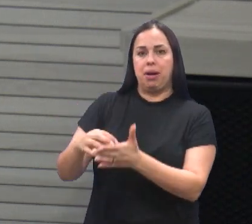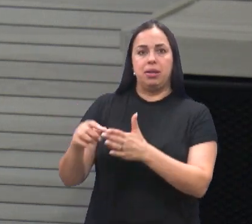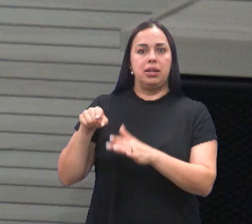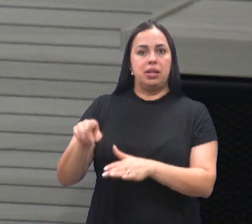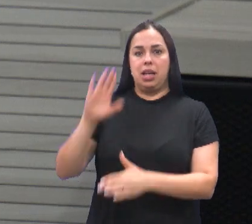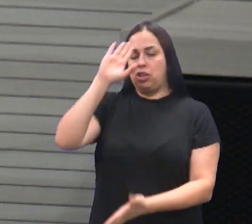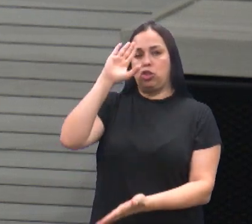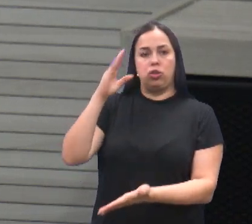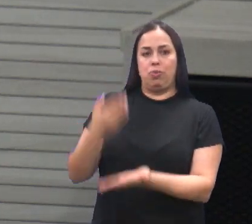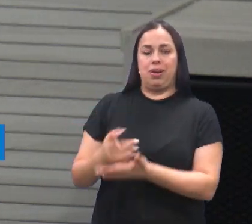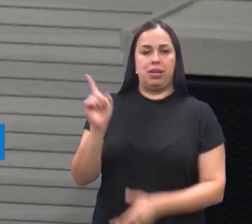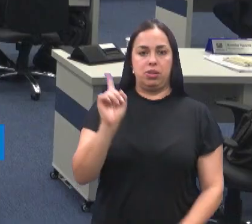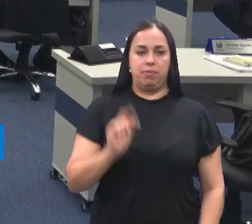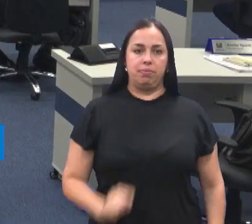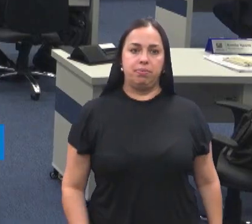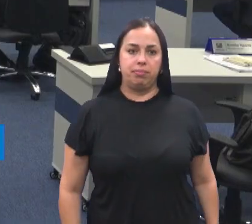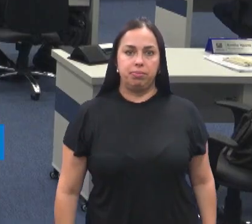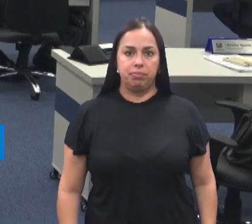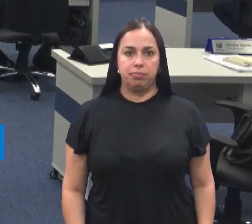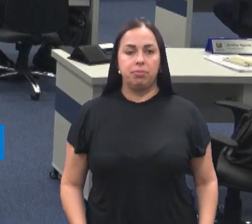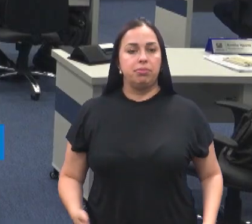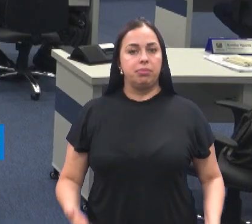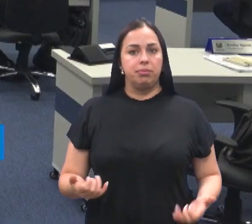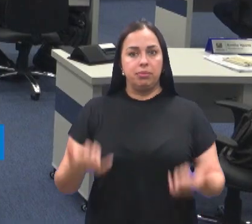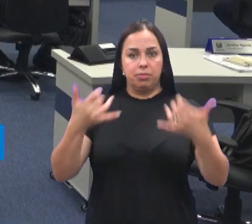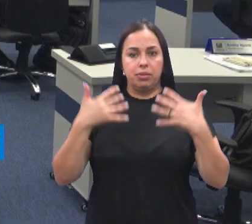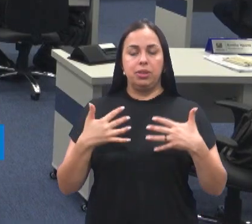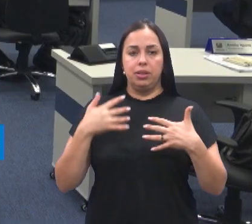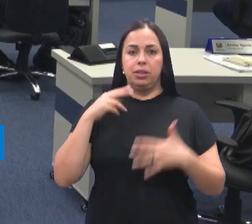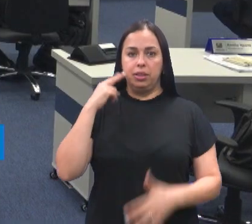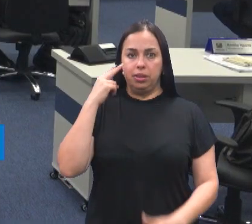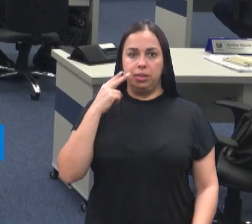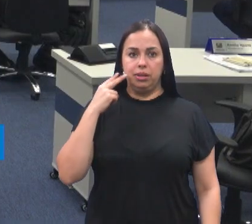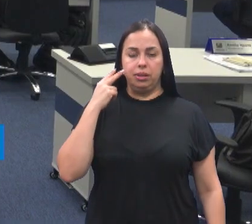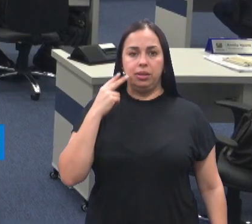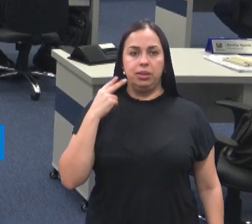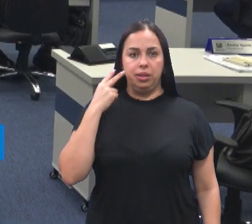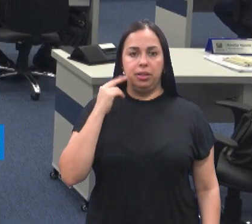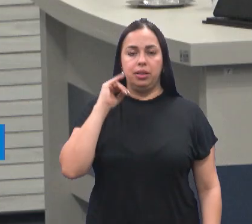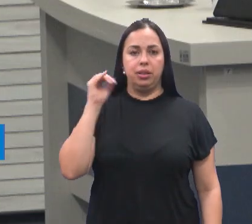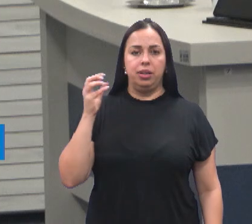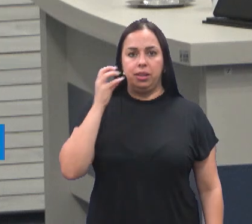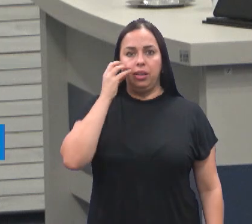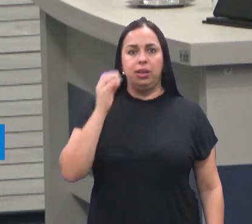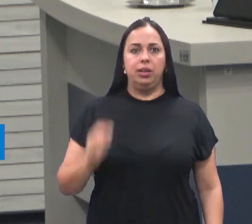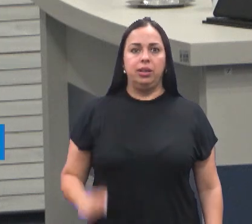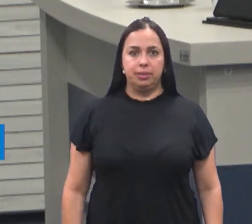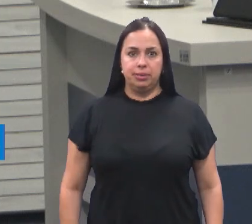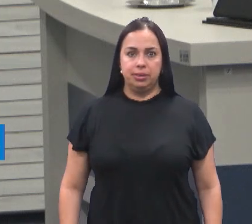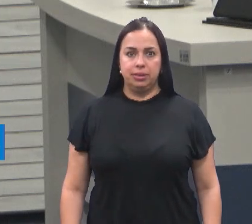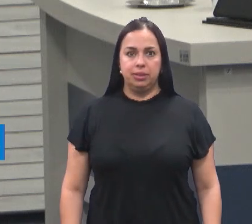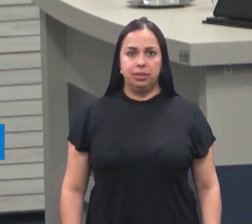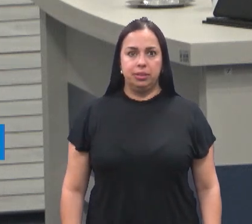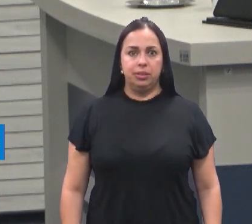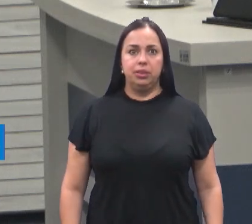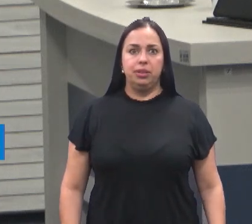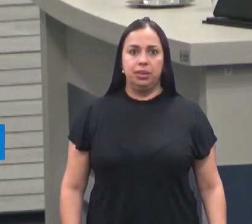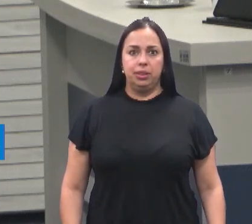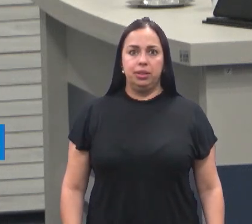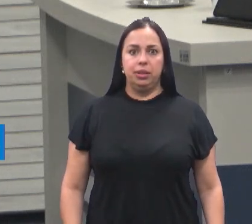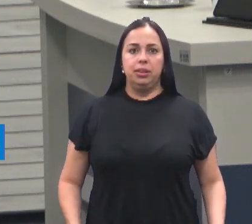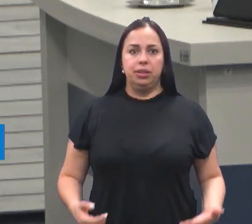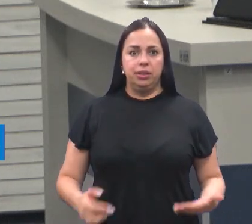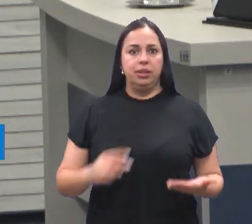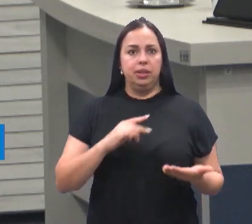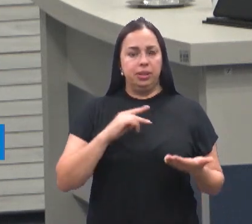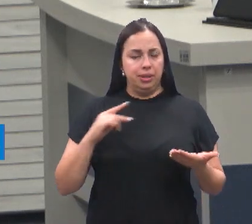no município. Justificativa de votação, a vereadora Juliana Fraga. Senhor presidente,